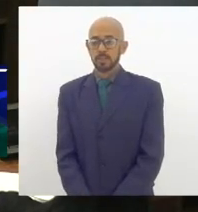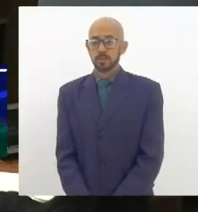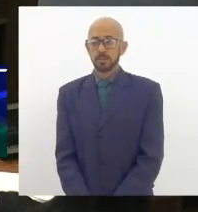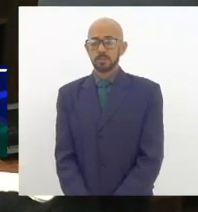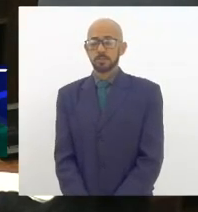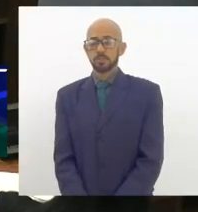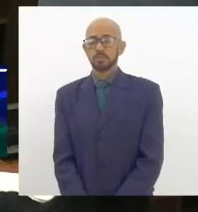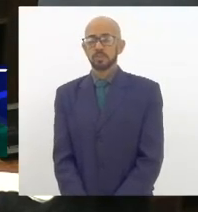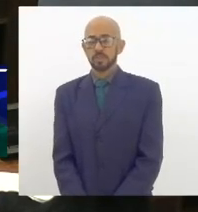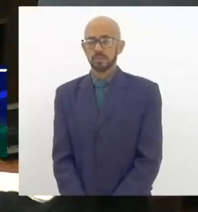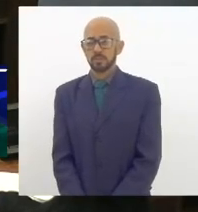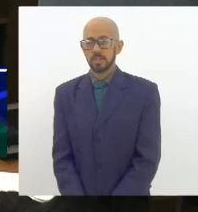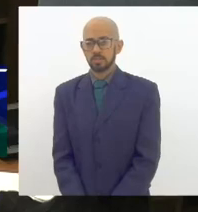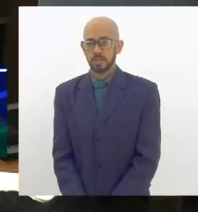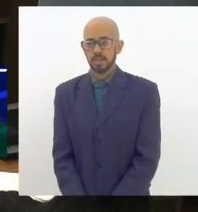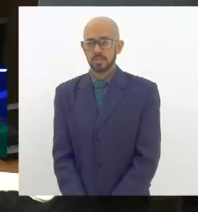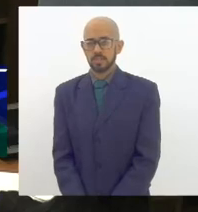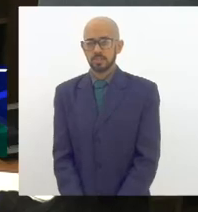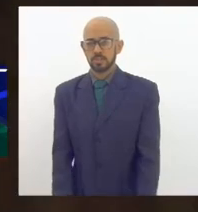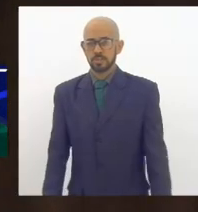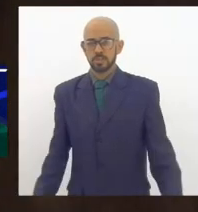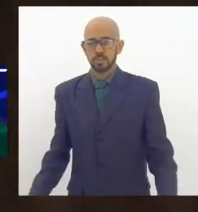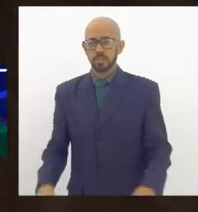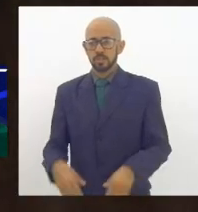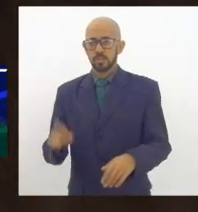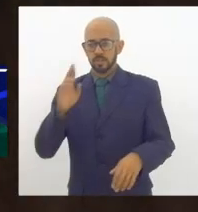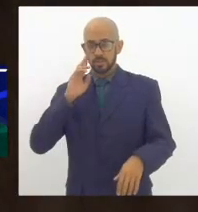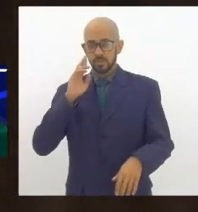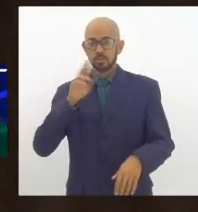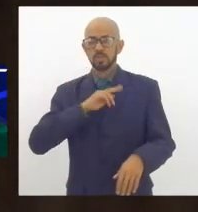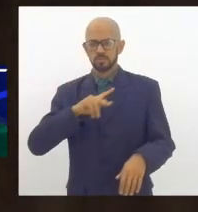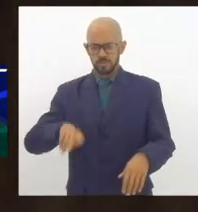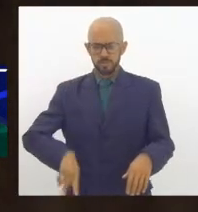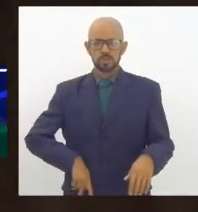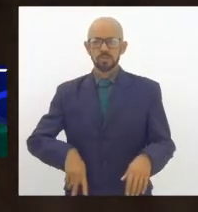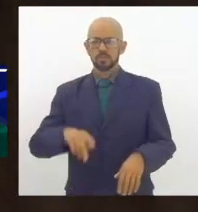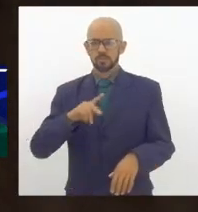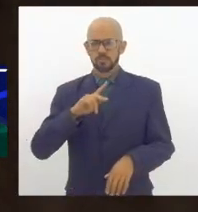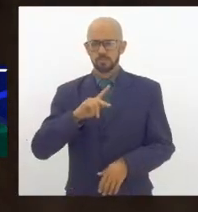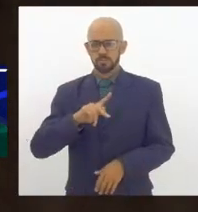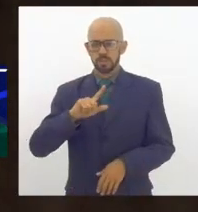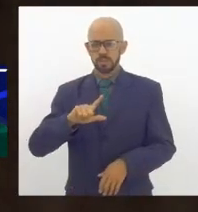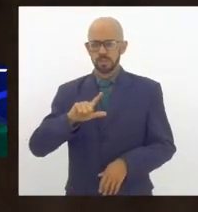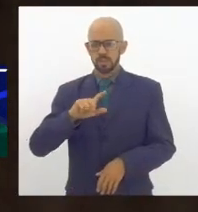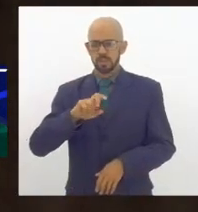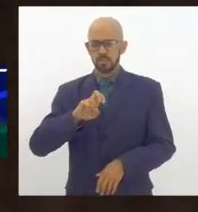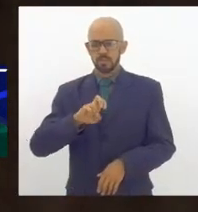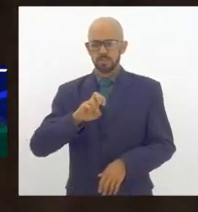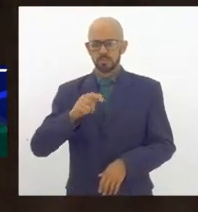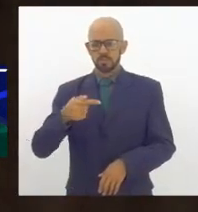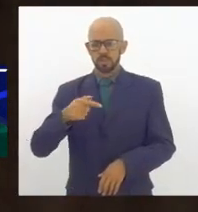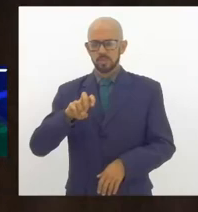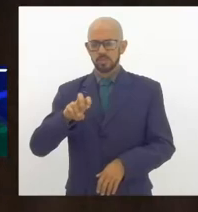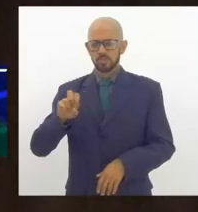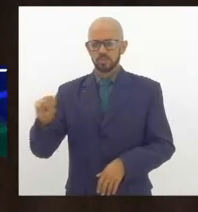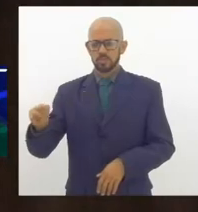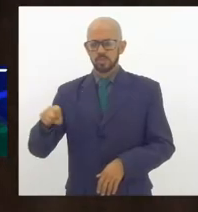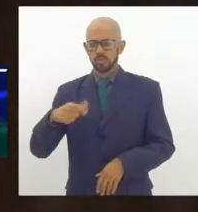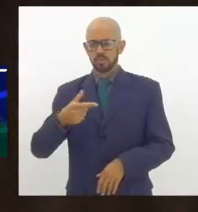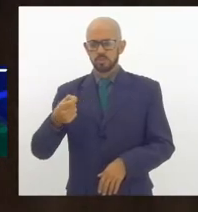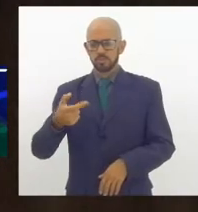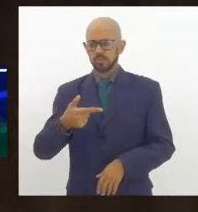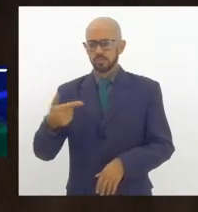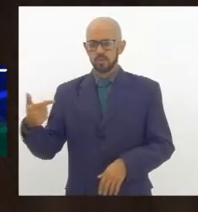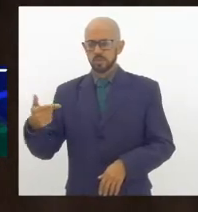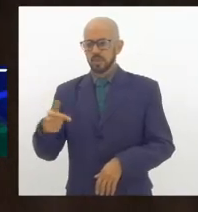é sobre os dentes para 57 58 de 22 de autoria